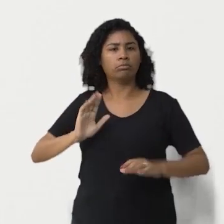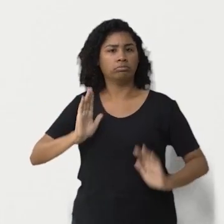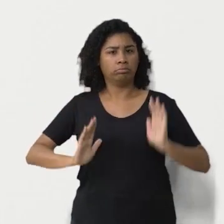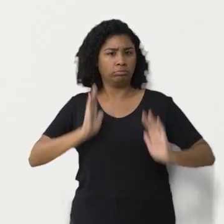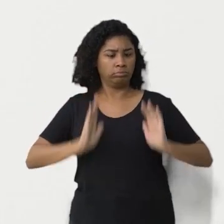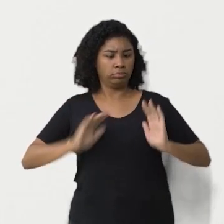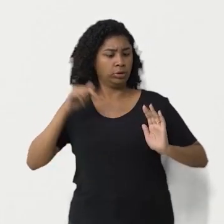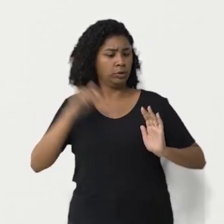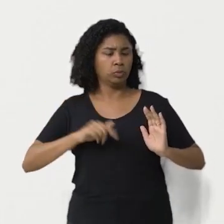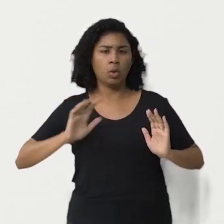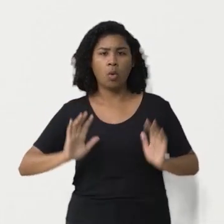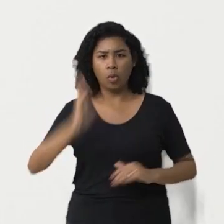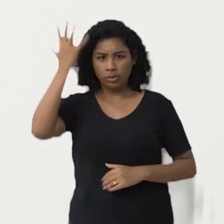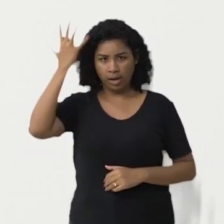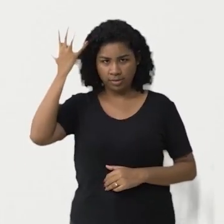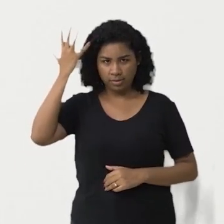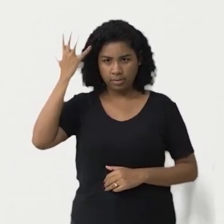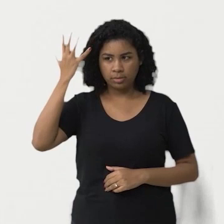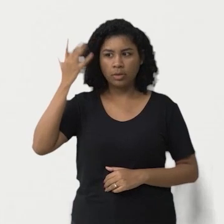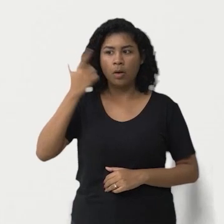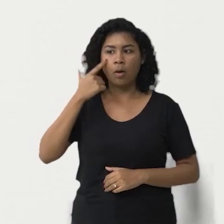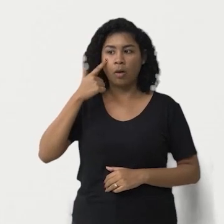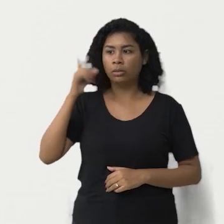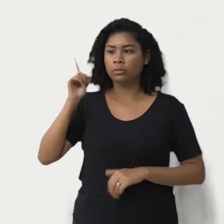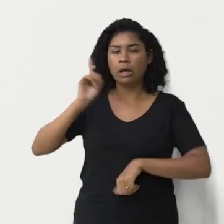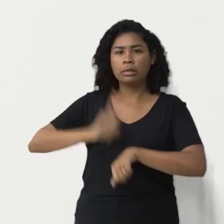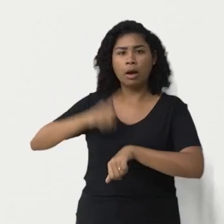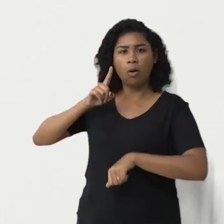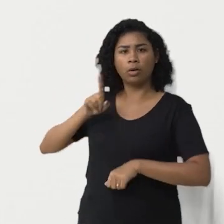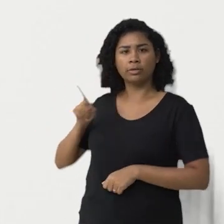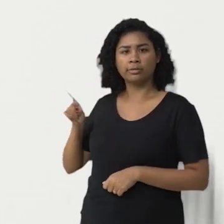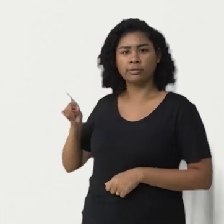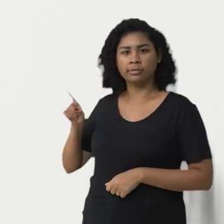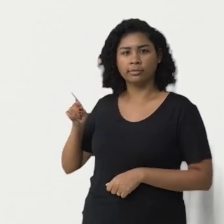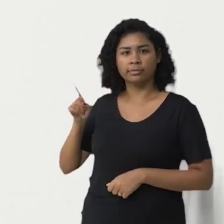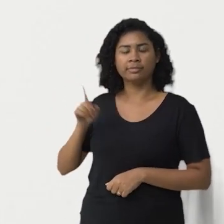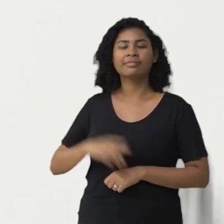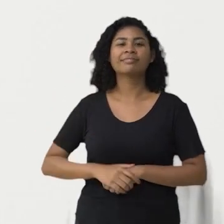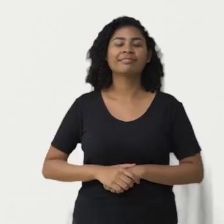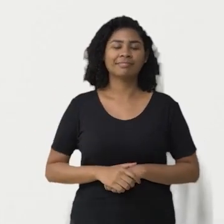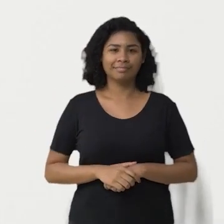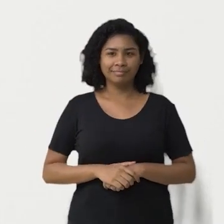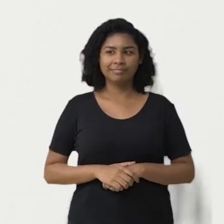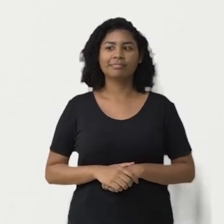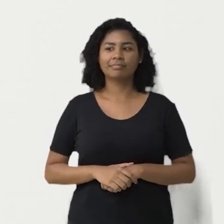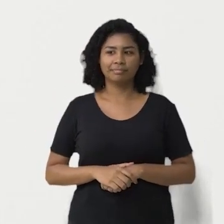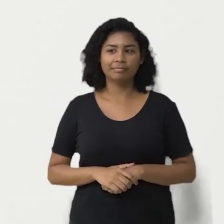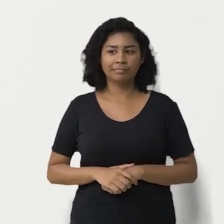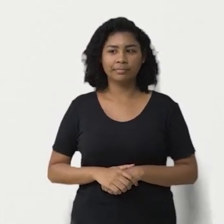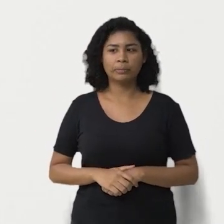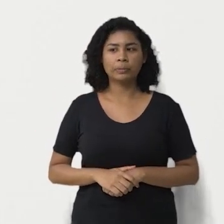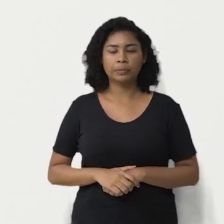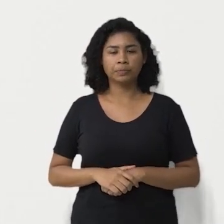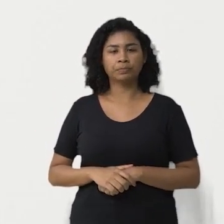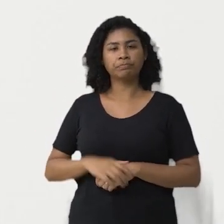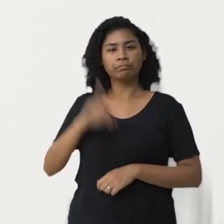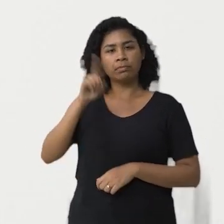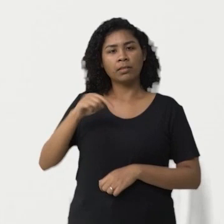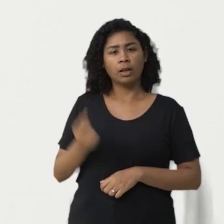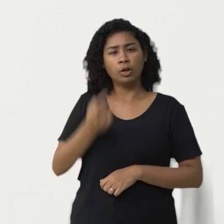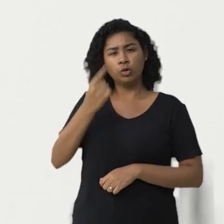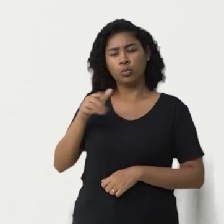momentâneo, tá? Não esqueçam desta palavrinha, da atmosfera e vai estar em uma